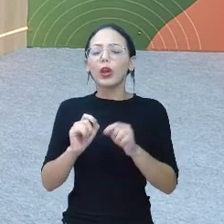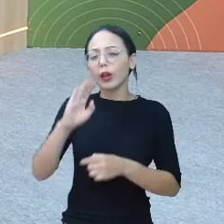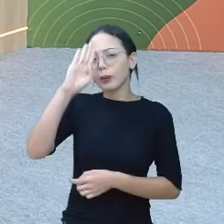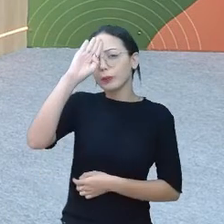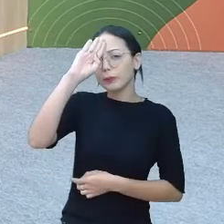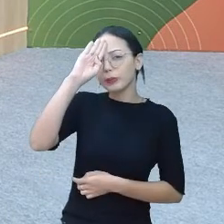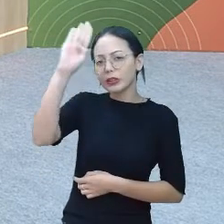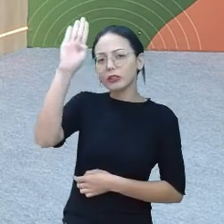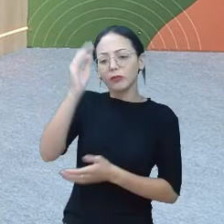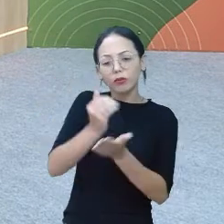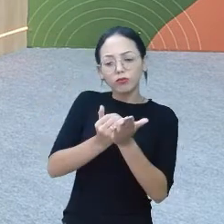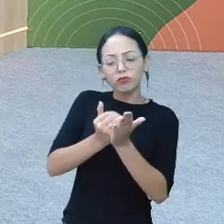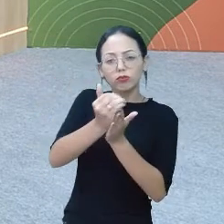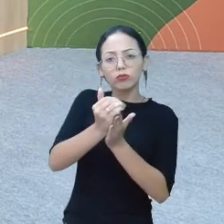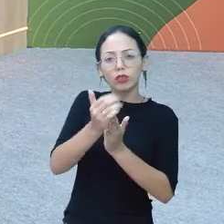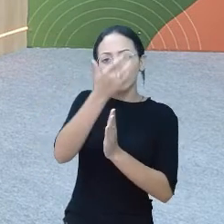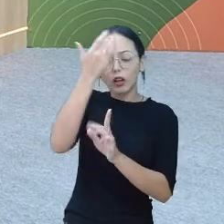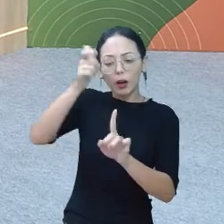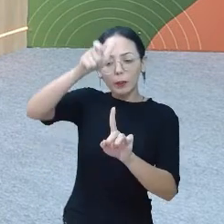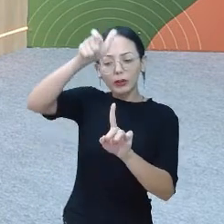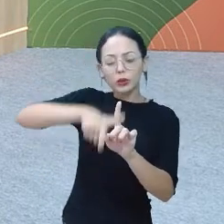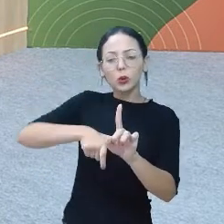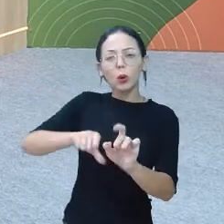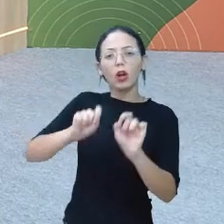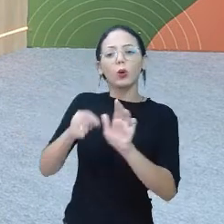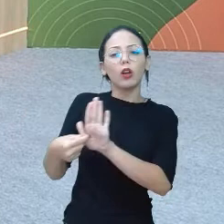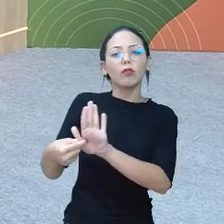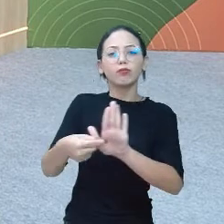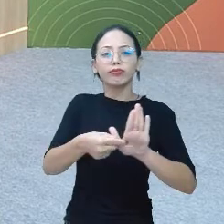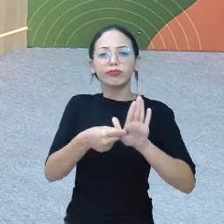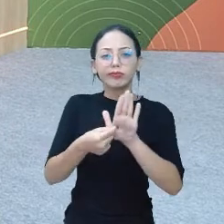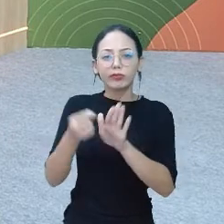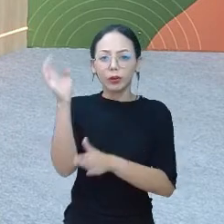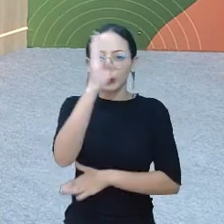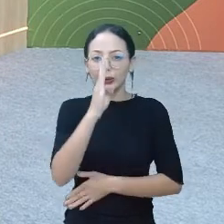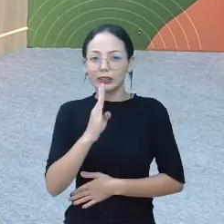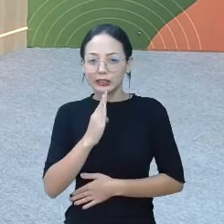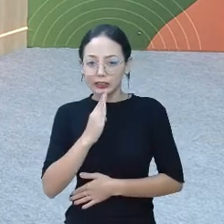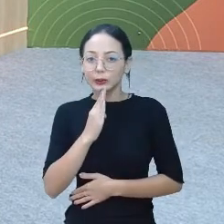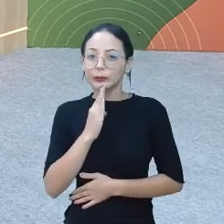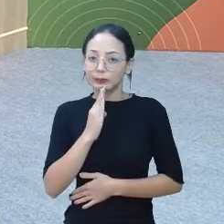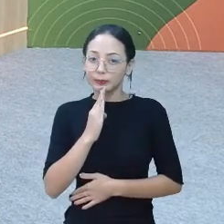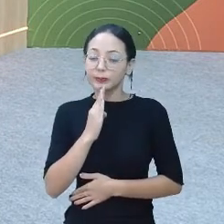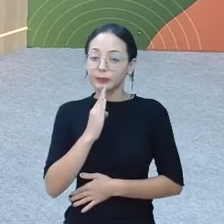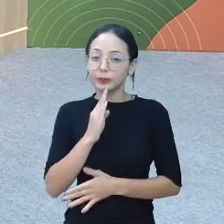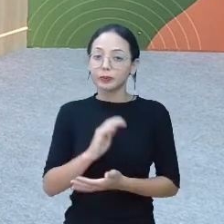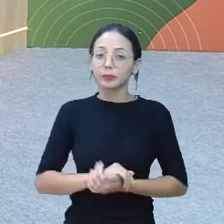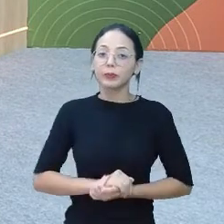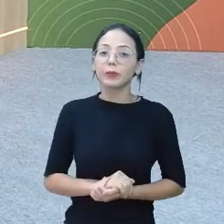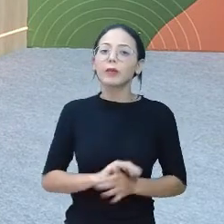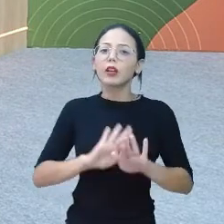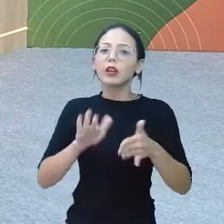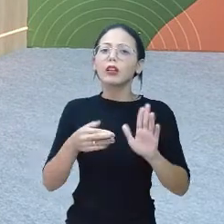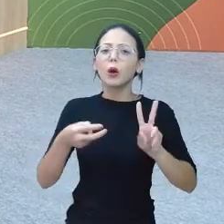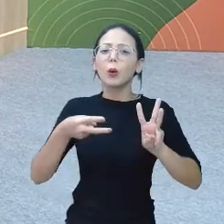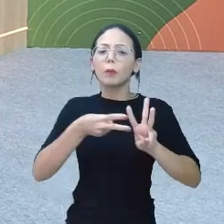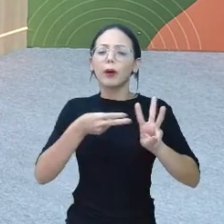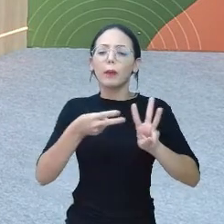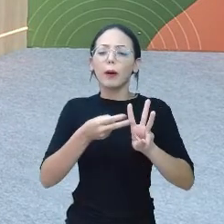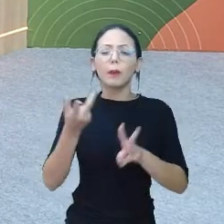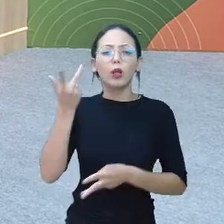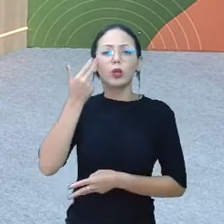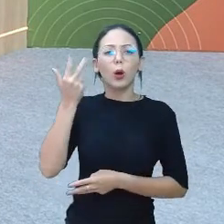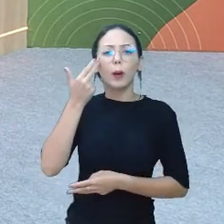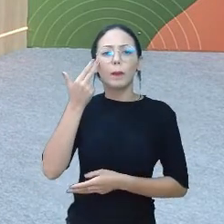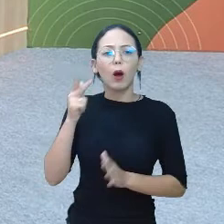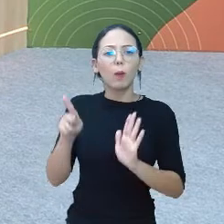priori, a pessoa ou o indivíduo que mais representa o Brasil. Então, a figura do indígena é muito comum